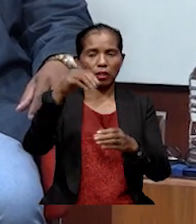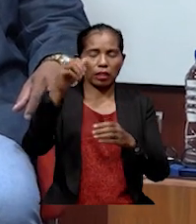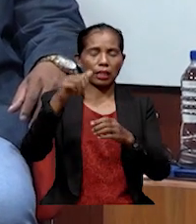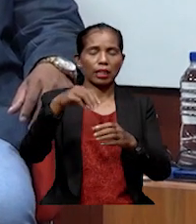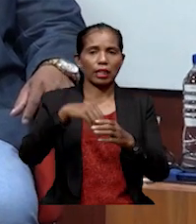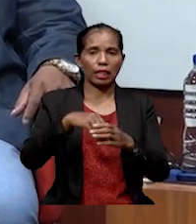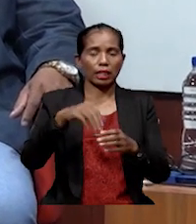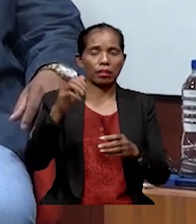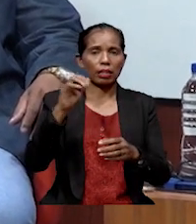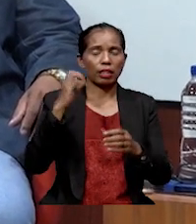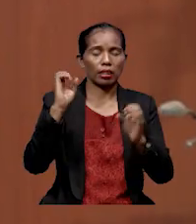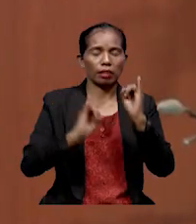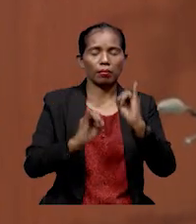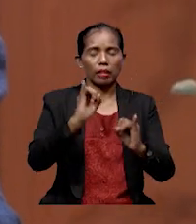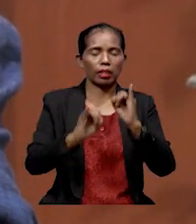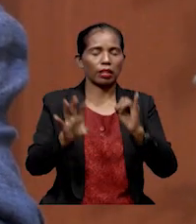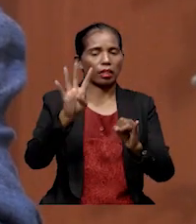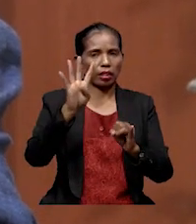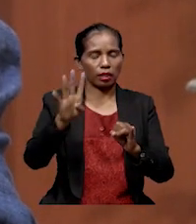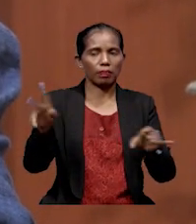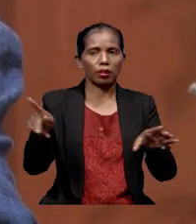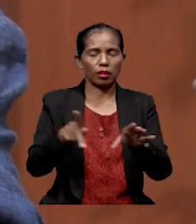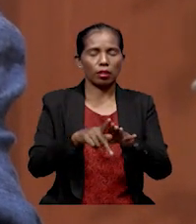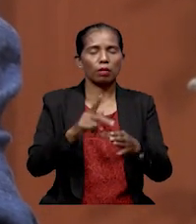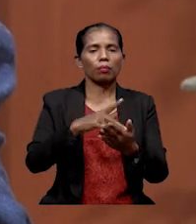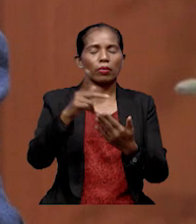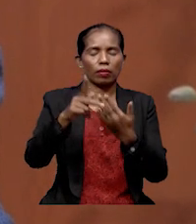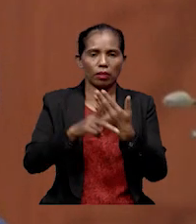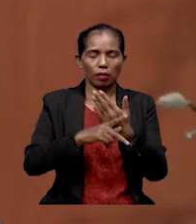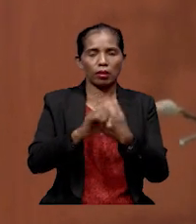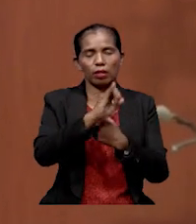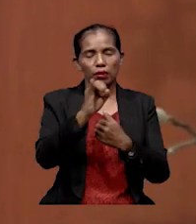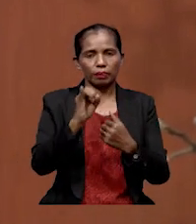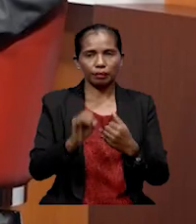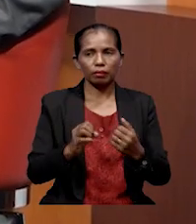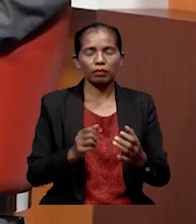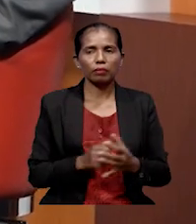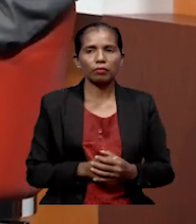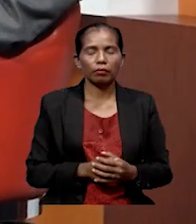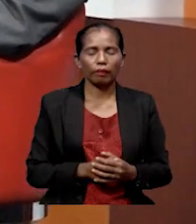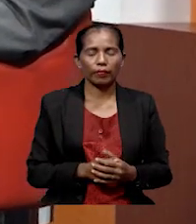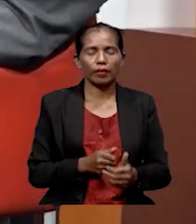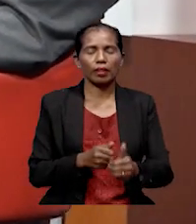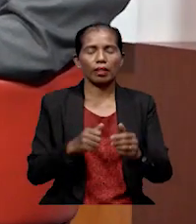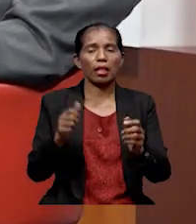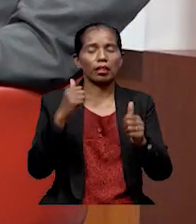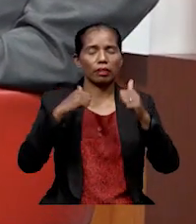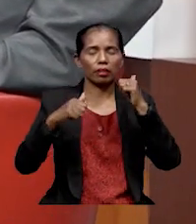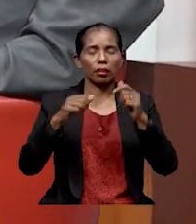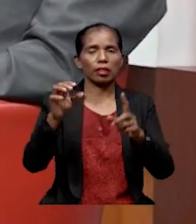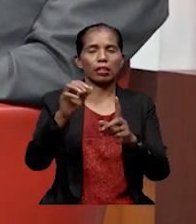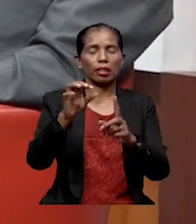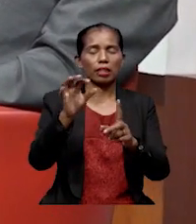independente na Inhat nebe mak participa ia programa grande entrevista. Tuir calendário CNE atividade campanha ba candidatura para